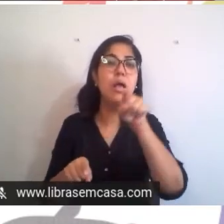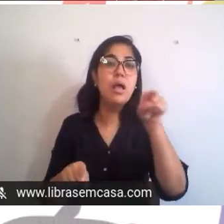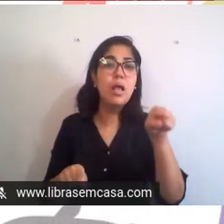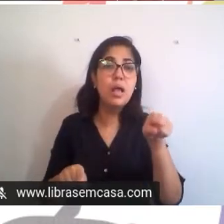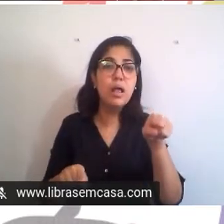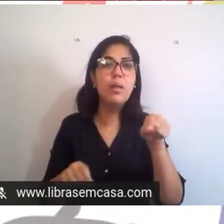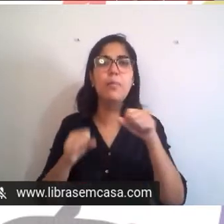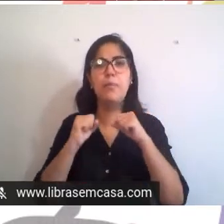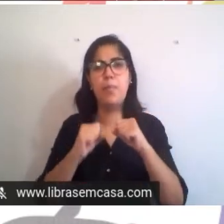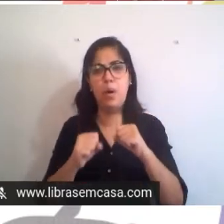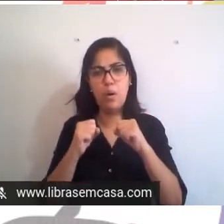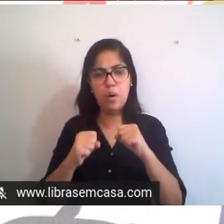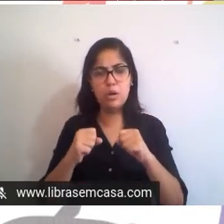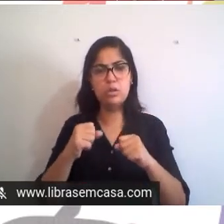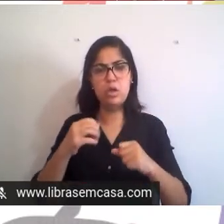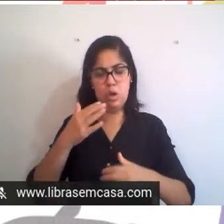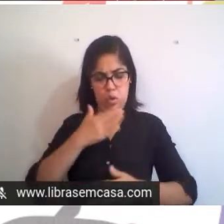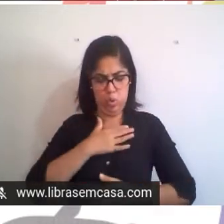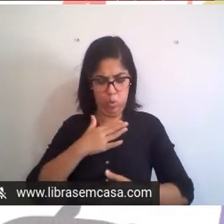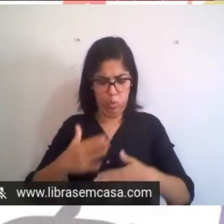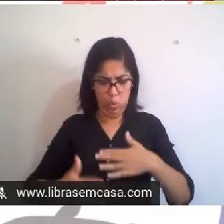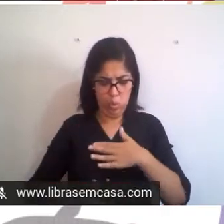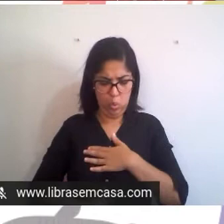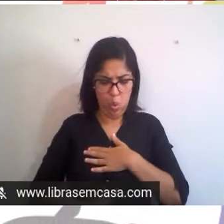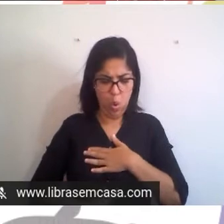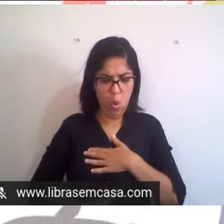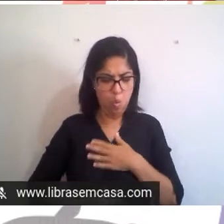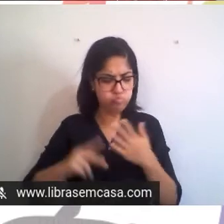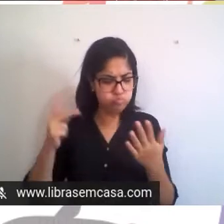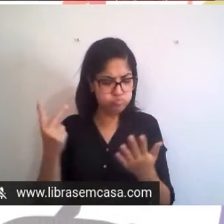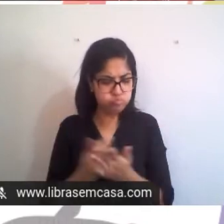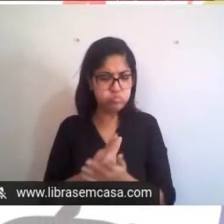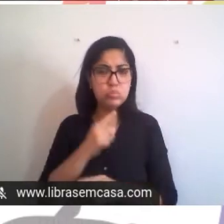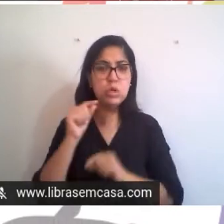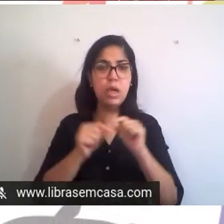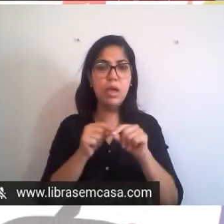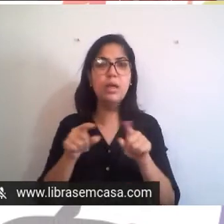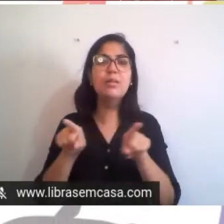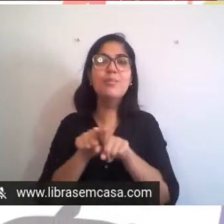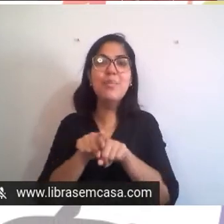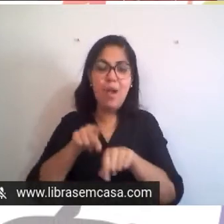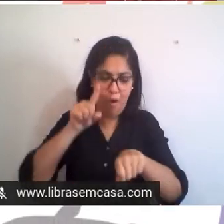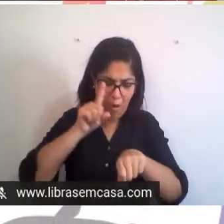corpo, né, de quem, no horário adequado, né,